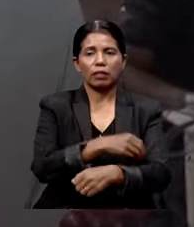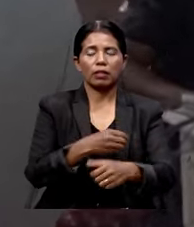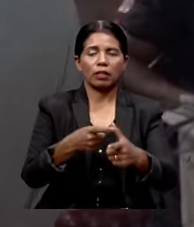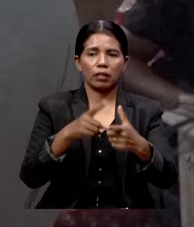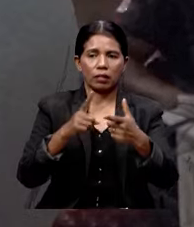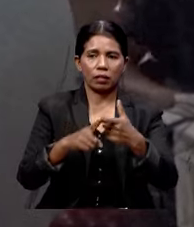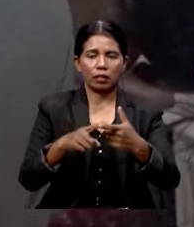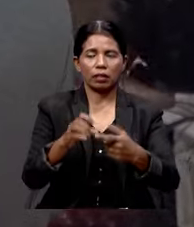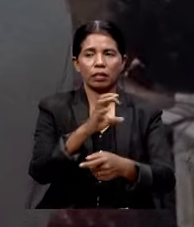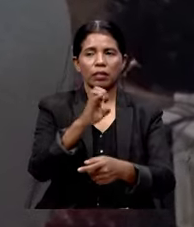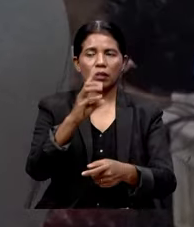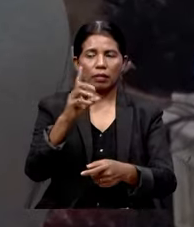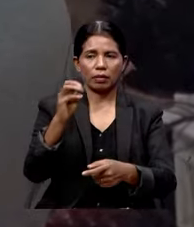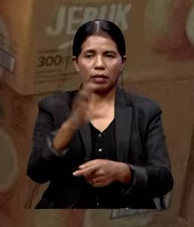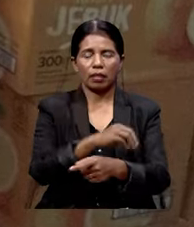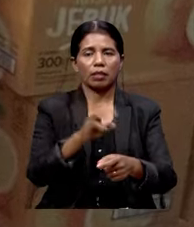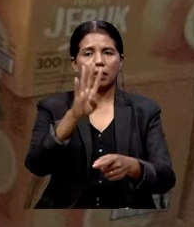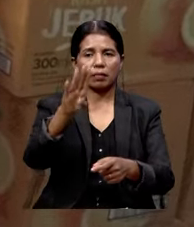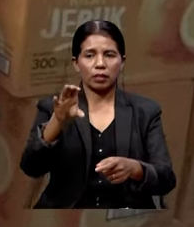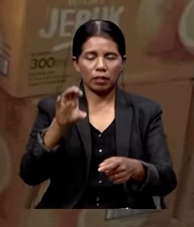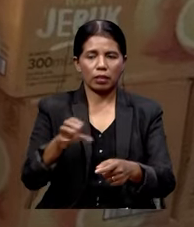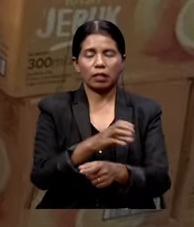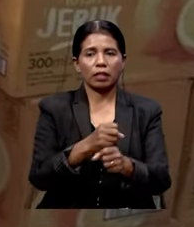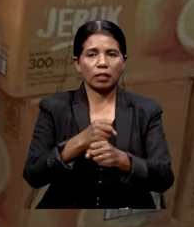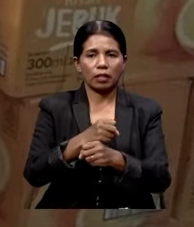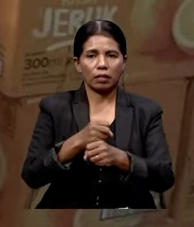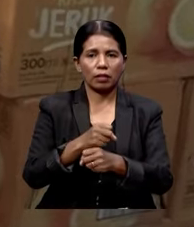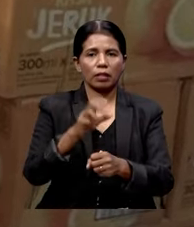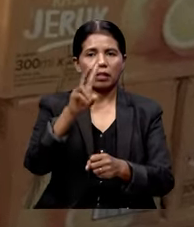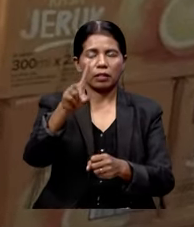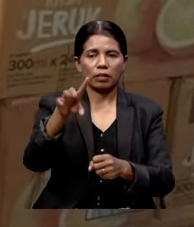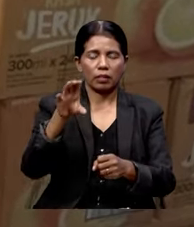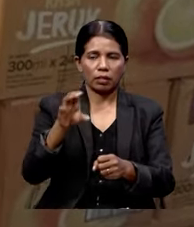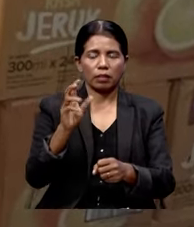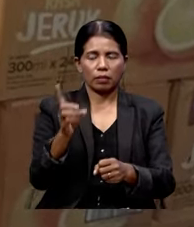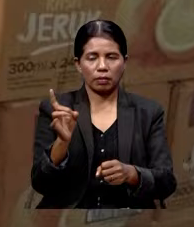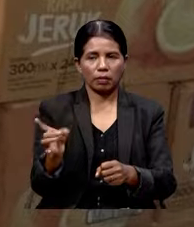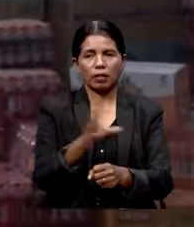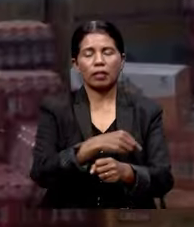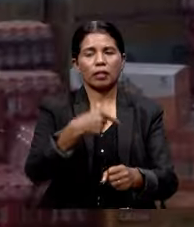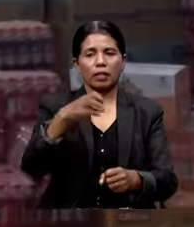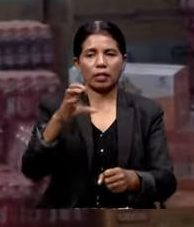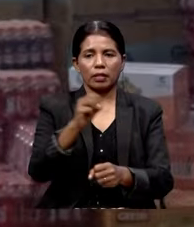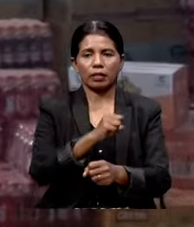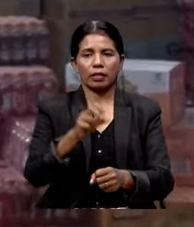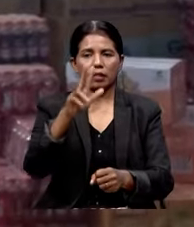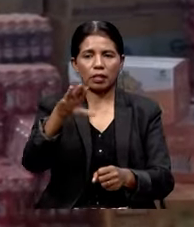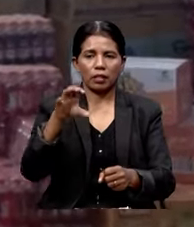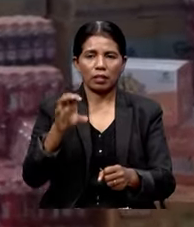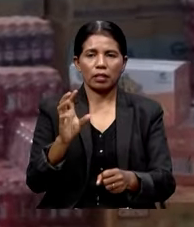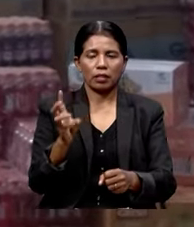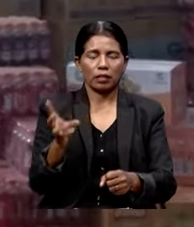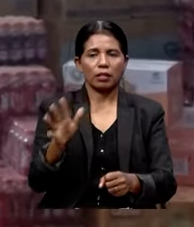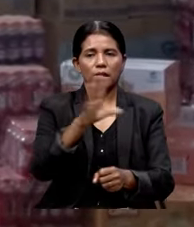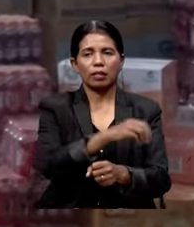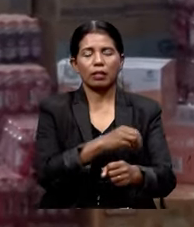kaisa rihun ida atus lima tolunulu resinen, kafe kaisa atus rua sianulu resin sia, gres kaisa atus tolu tolunulu resin tolu,